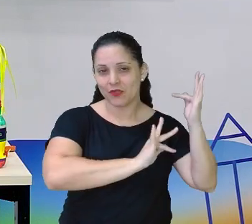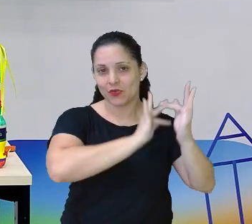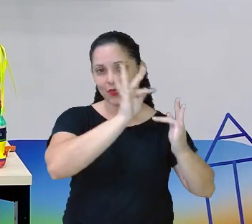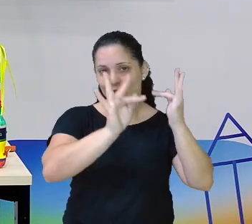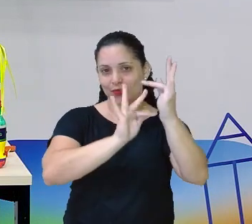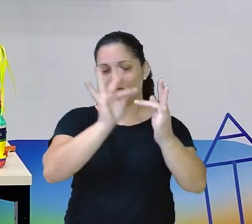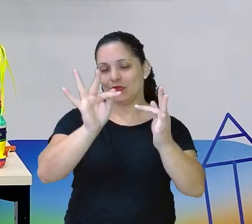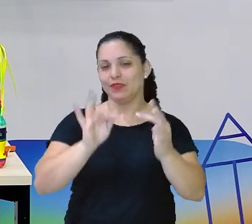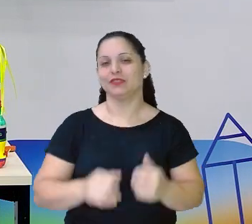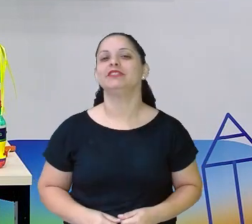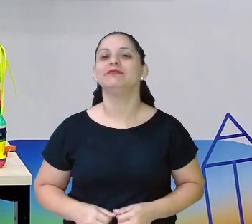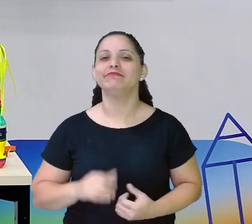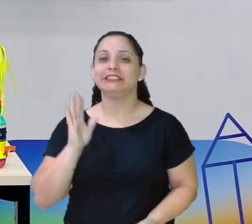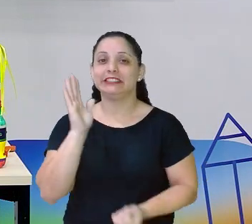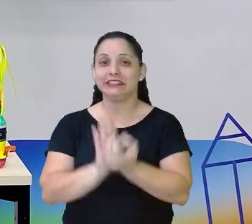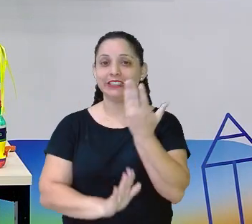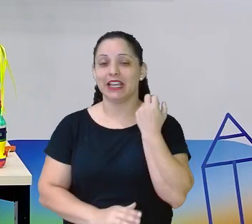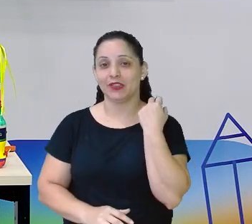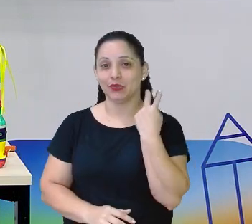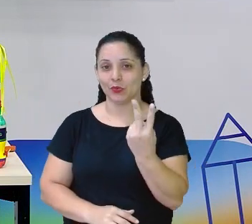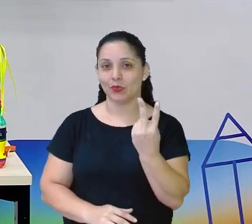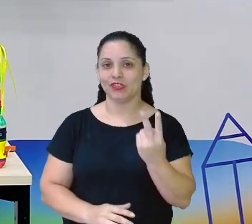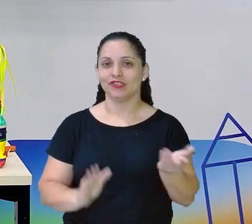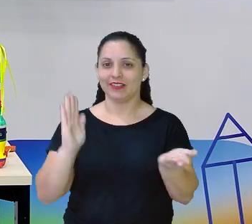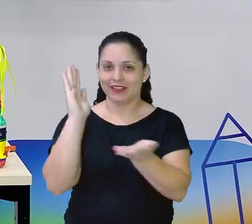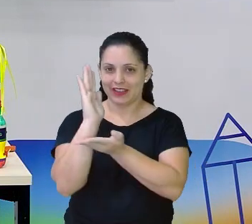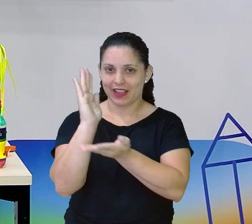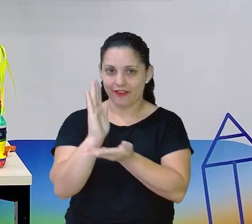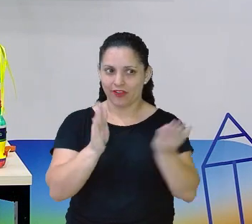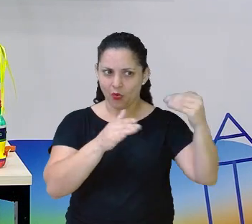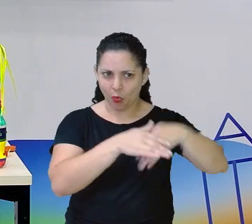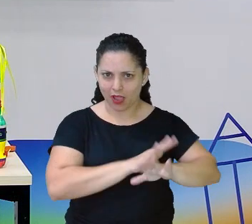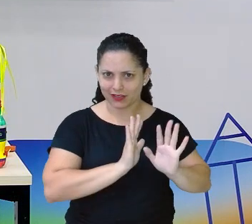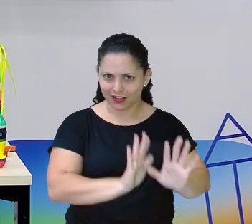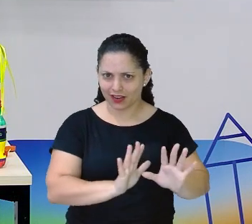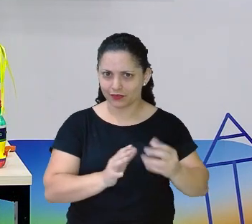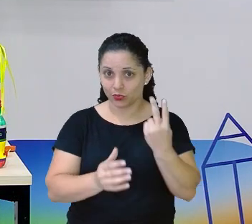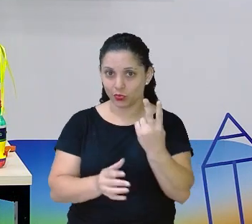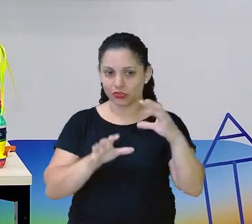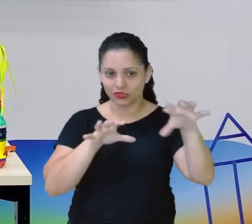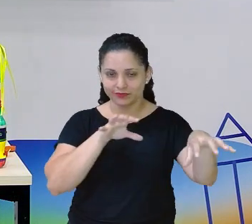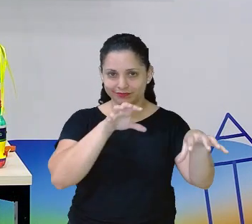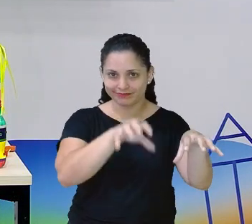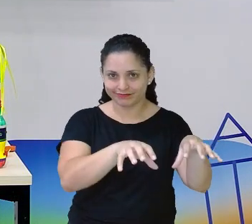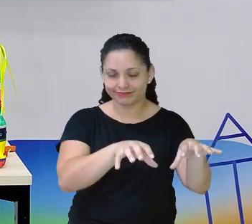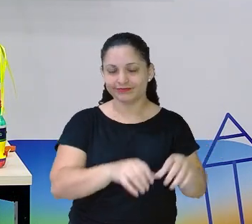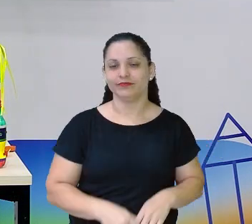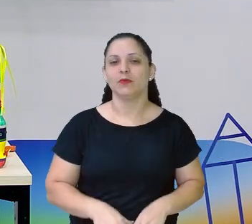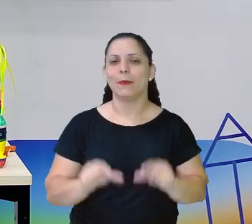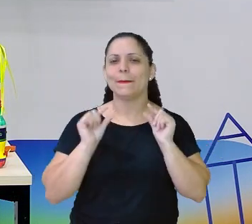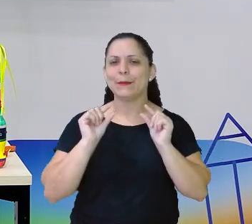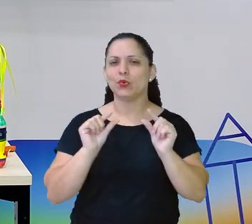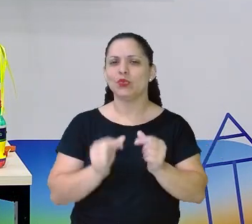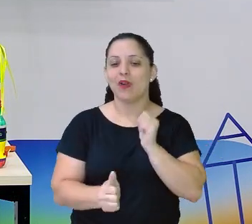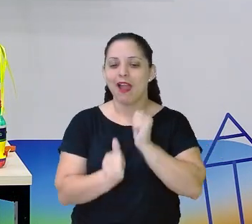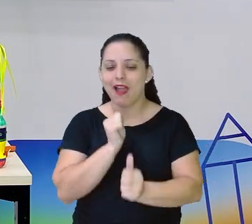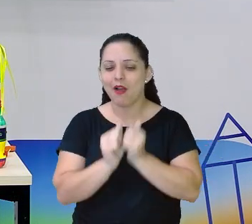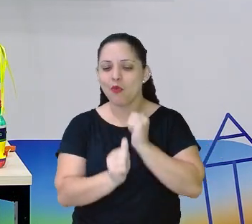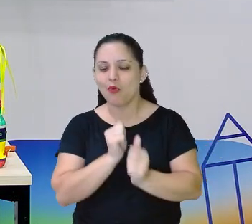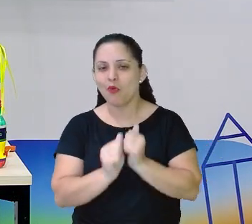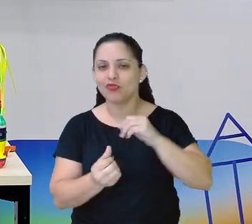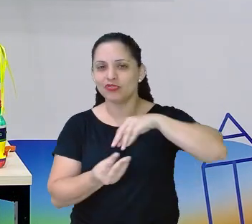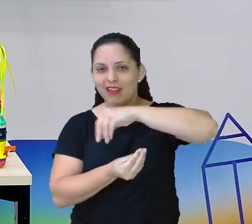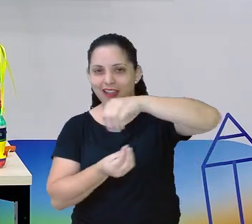um instrumento musical com duas garrafas PET. Guarda aí duas garrafas PET, pouquinho de arroz ou